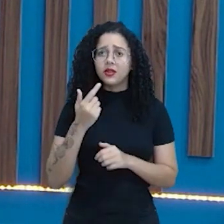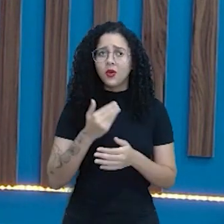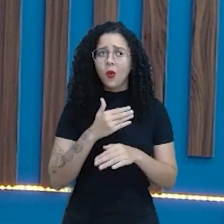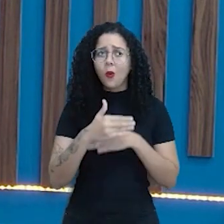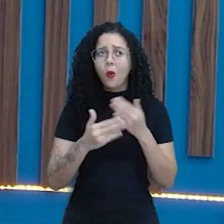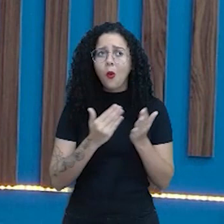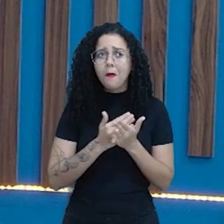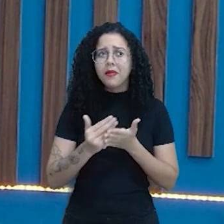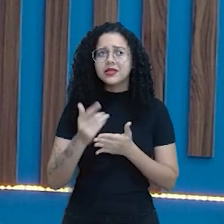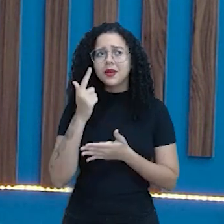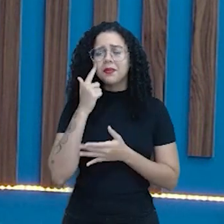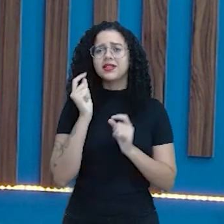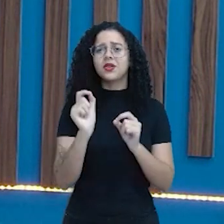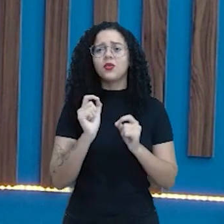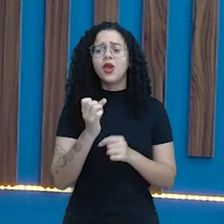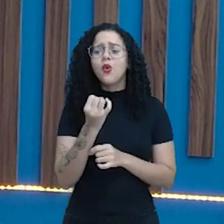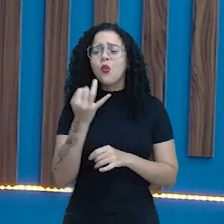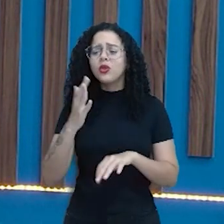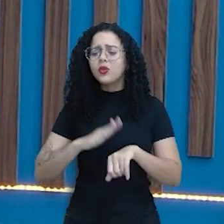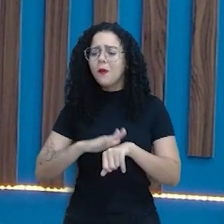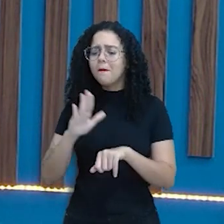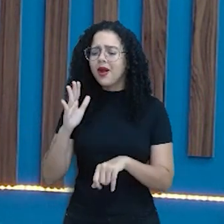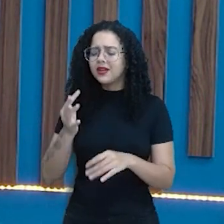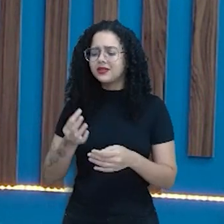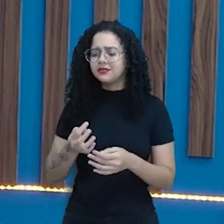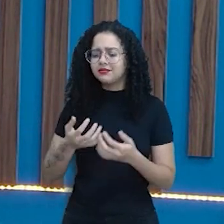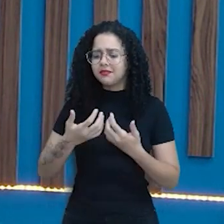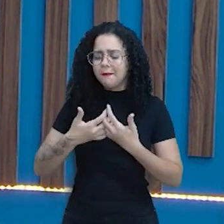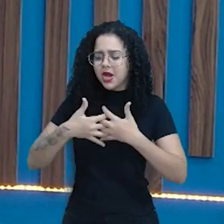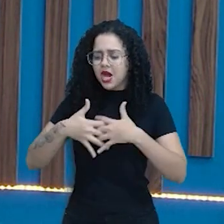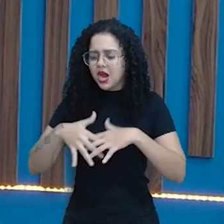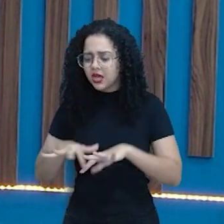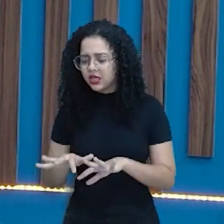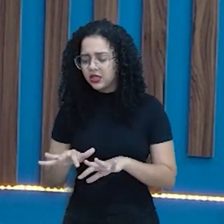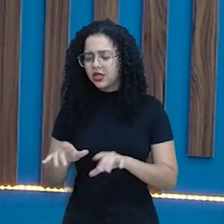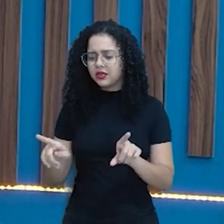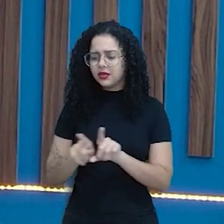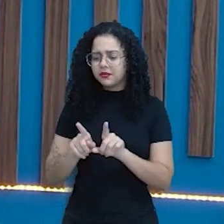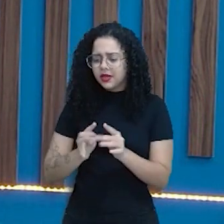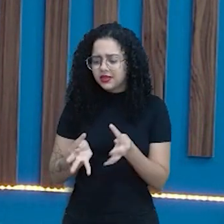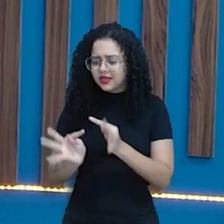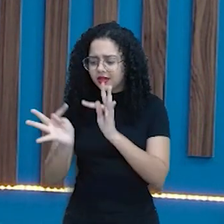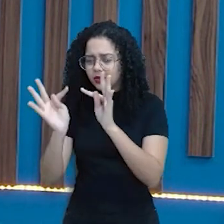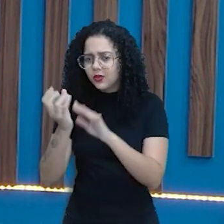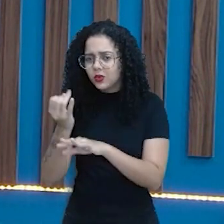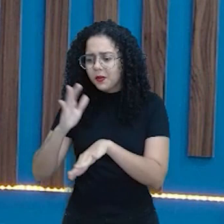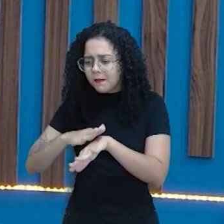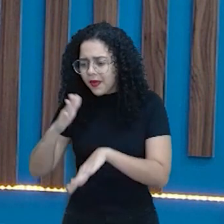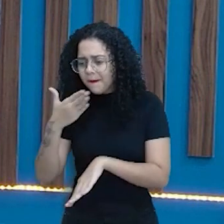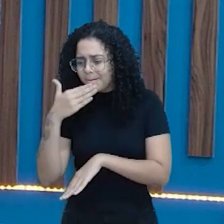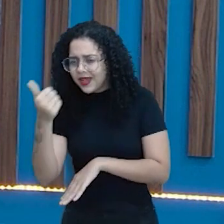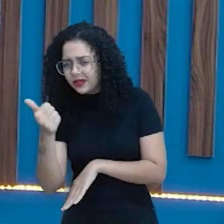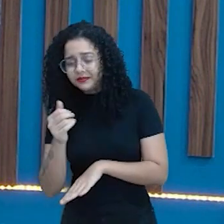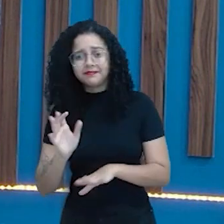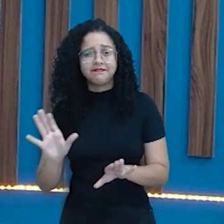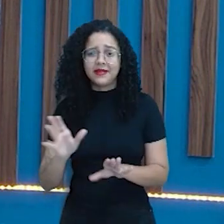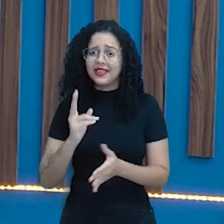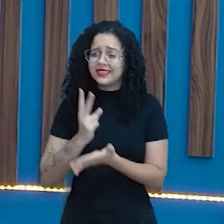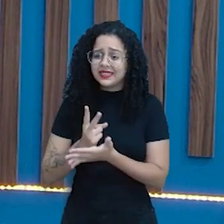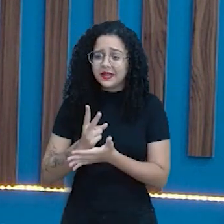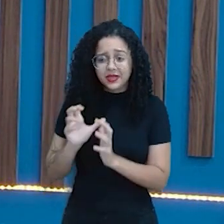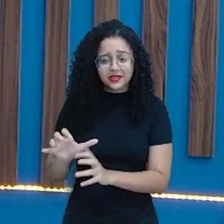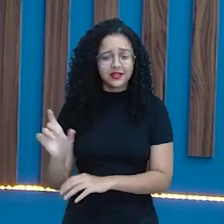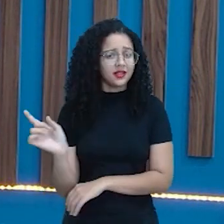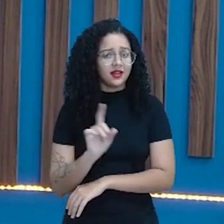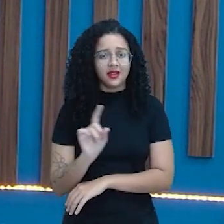de que quanto mais máquina, quanto mais tecnologias nesse sentido, se tornará melhor. E a gente vai ver que nem sempre é